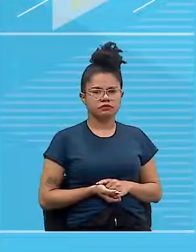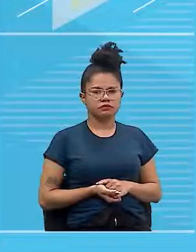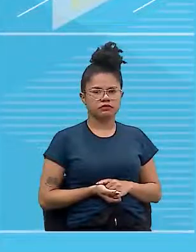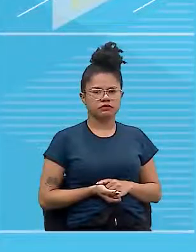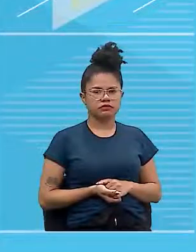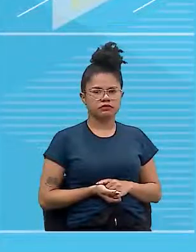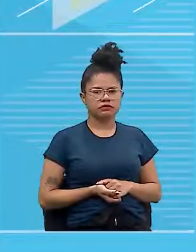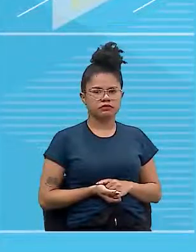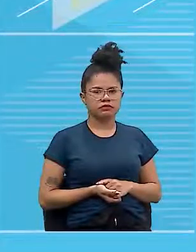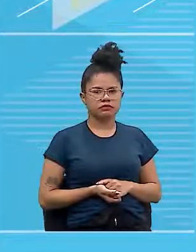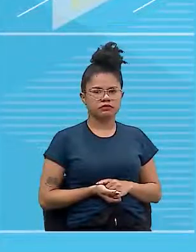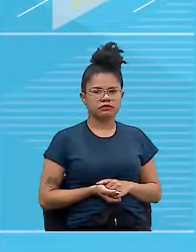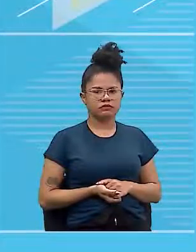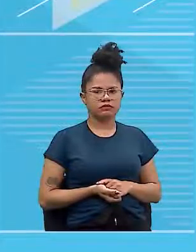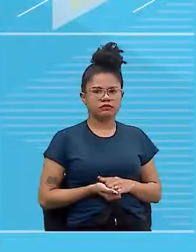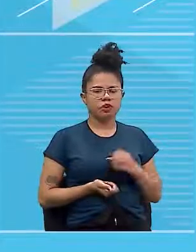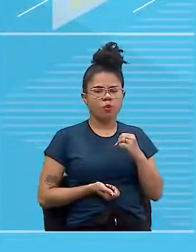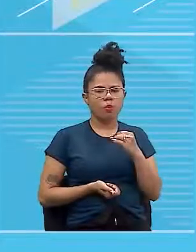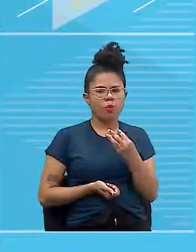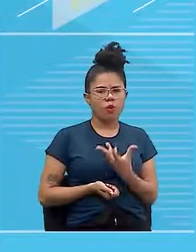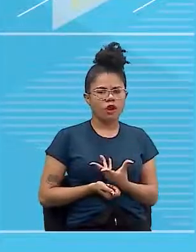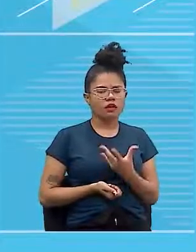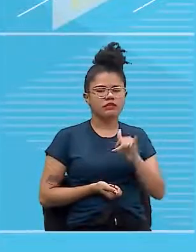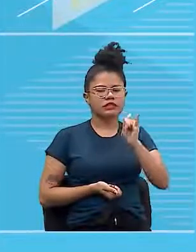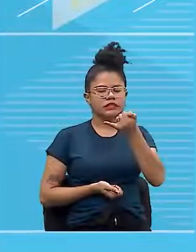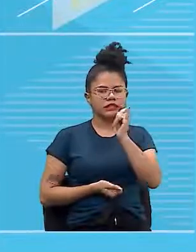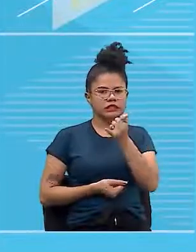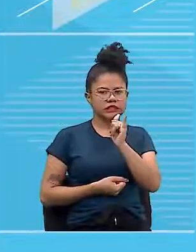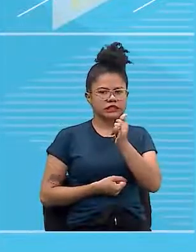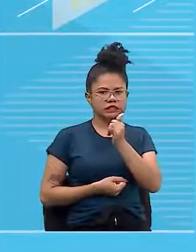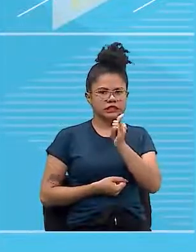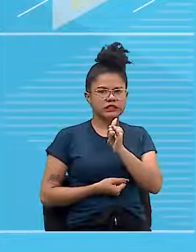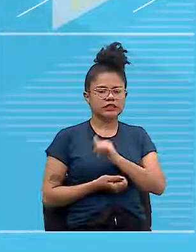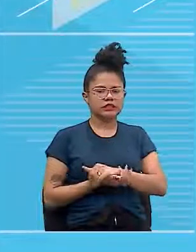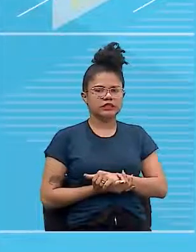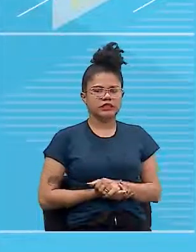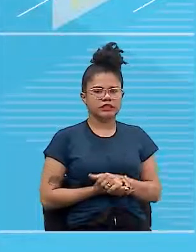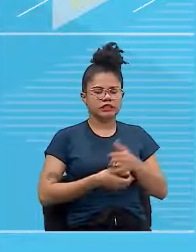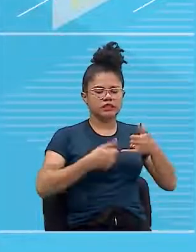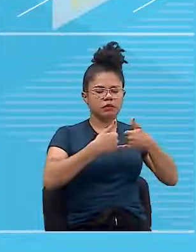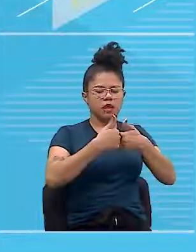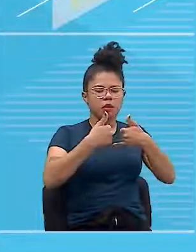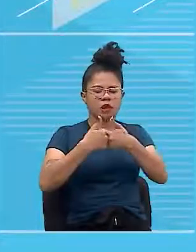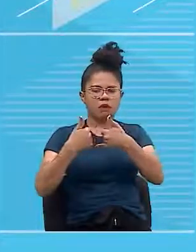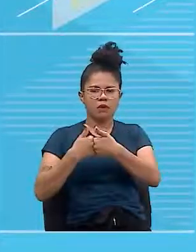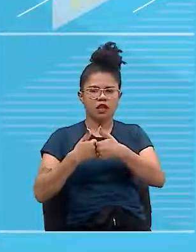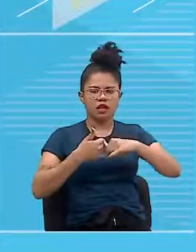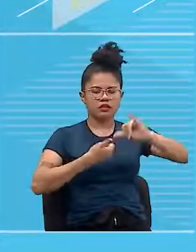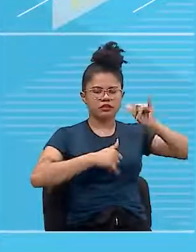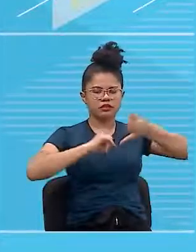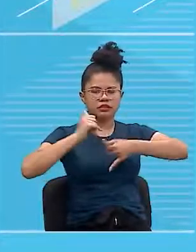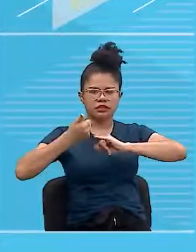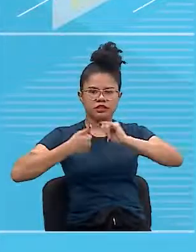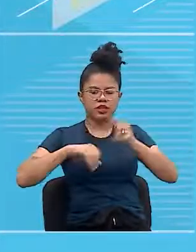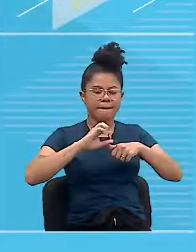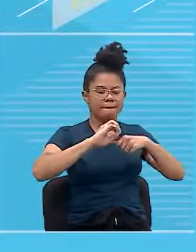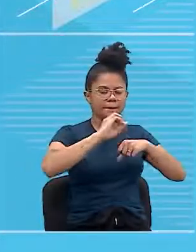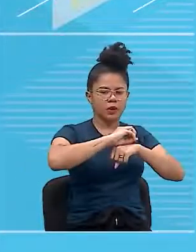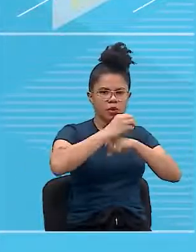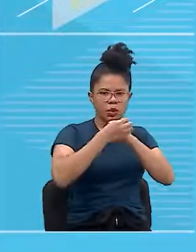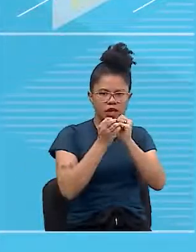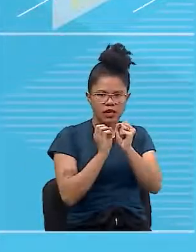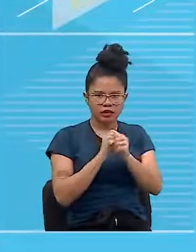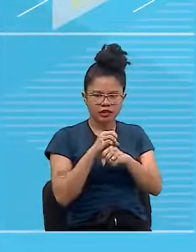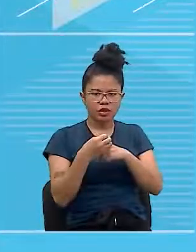ligação então é a quantidade de energia existentes nas ligações químicas daquelas moléculas